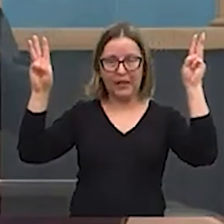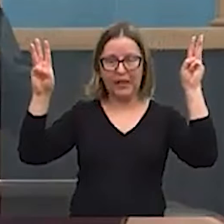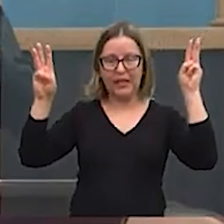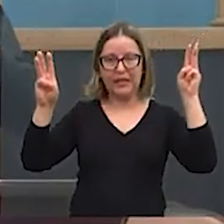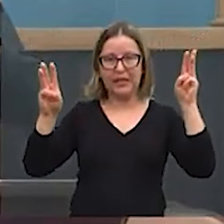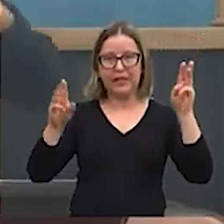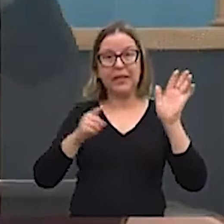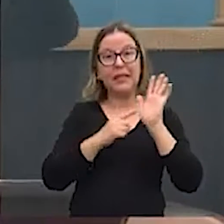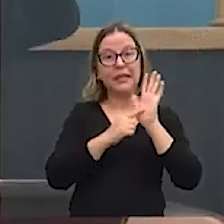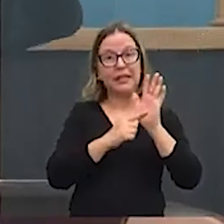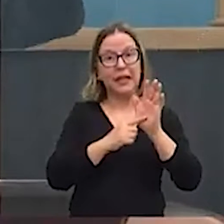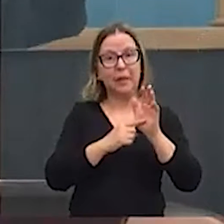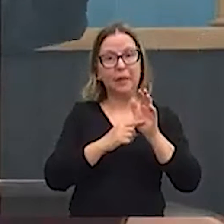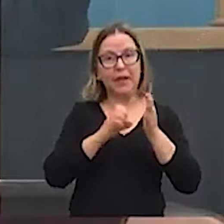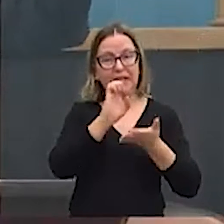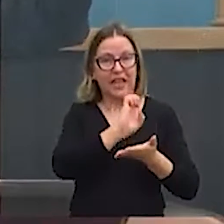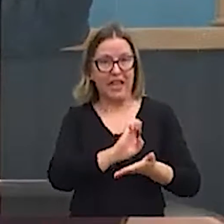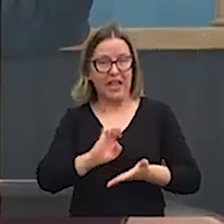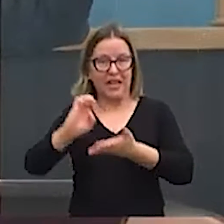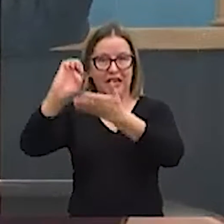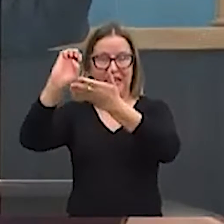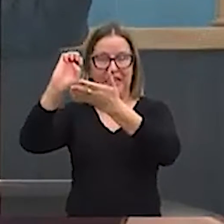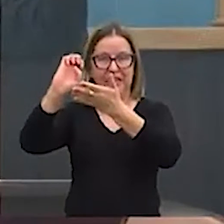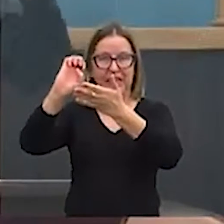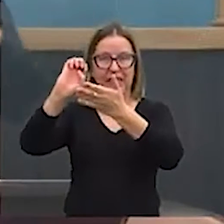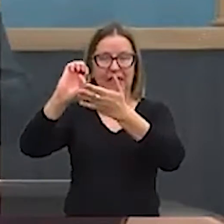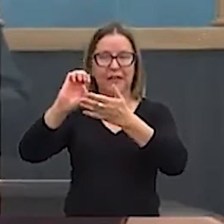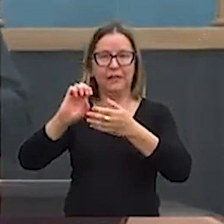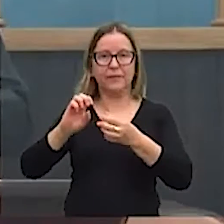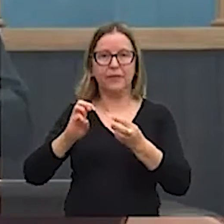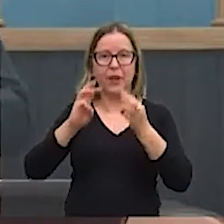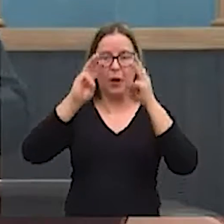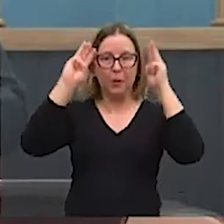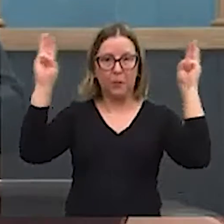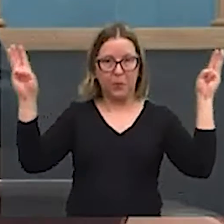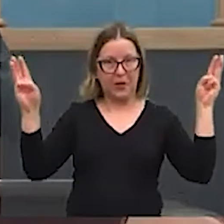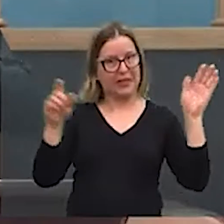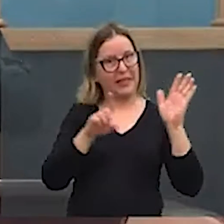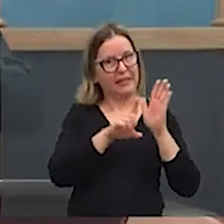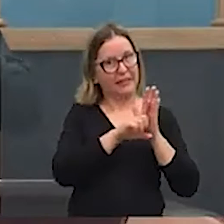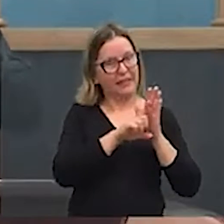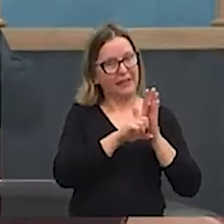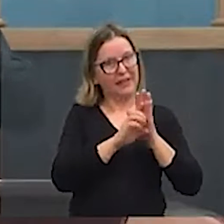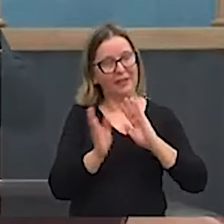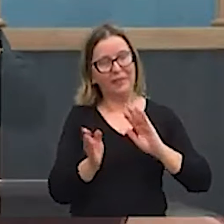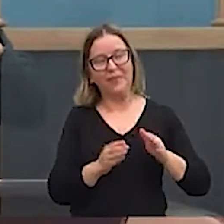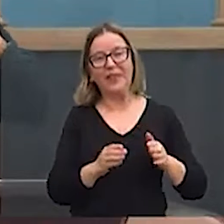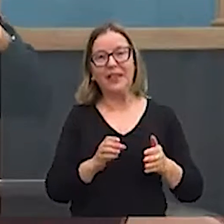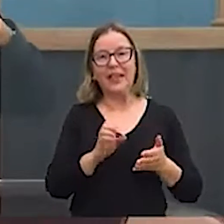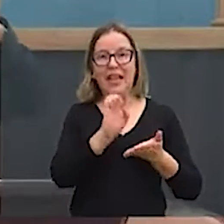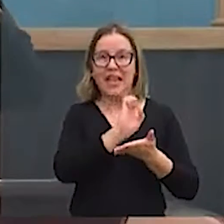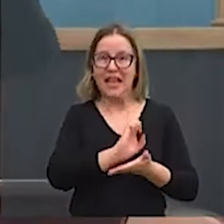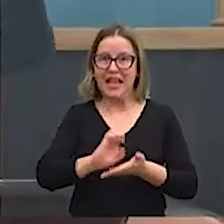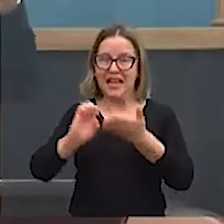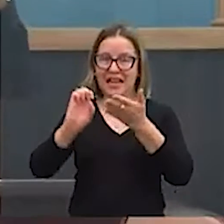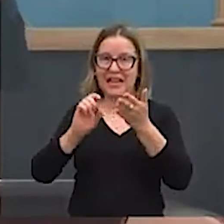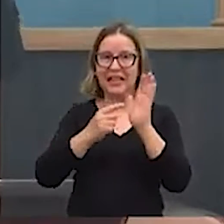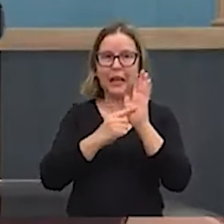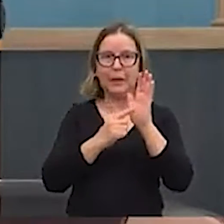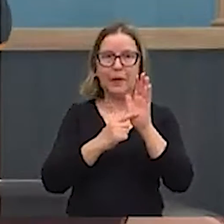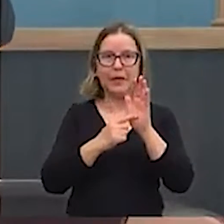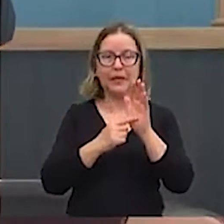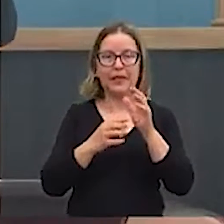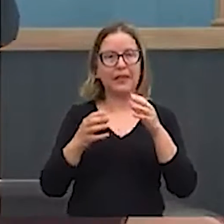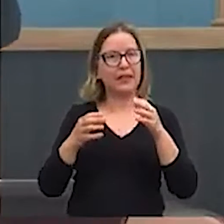aparece Elias, aparece Moisés, a lei, aparece Elias, representando os profetas,